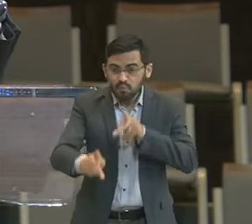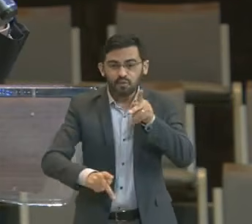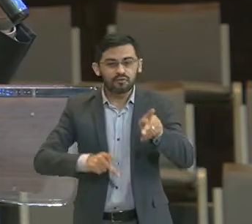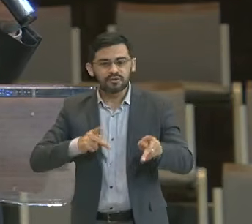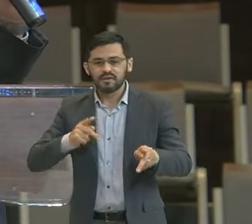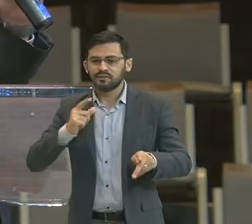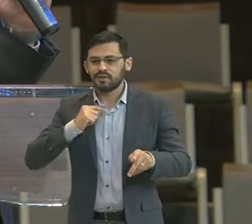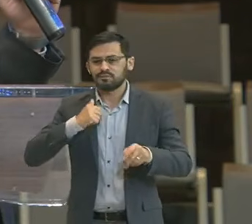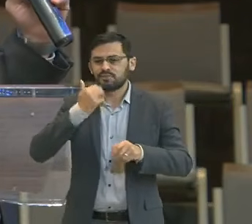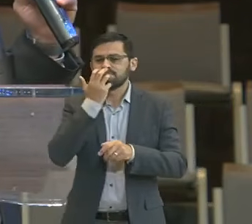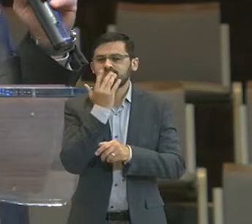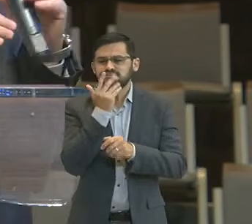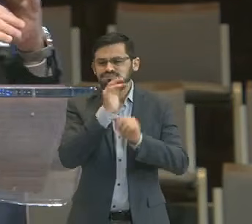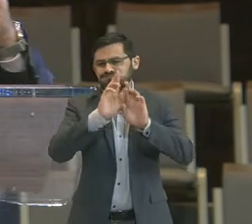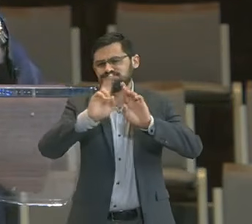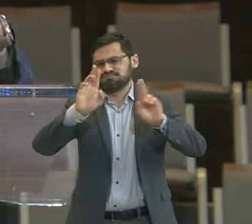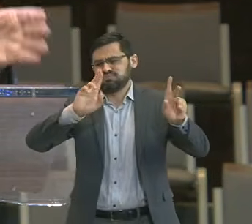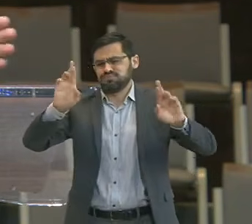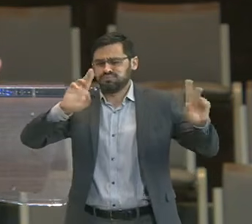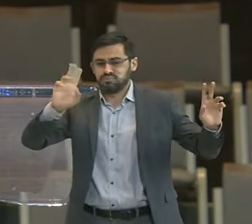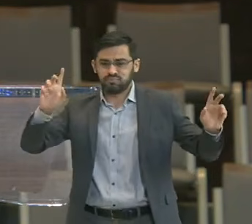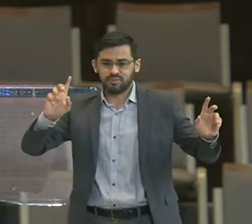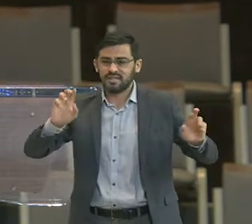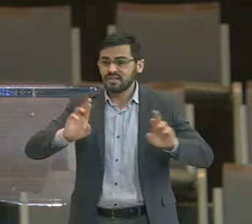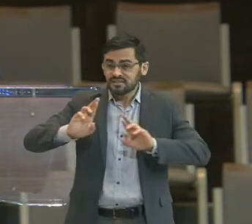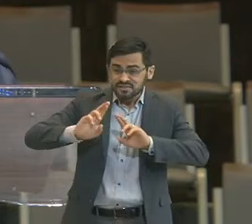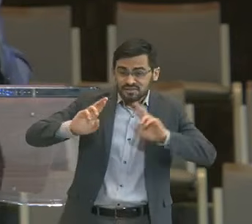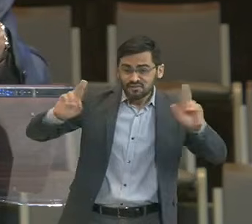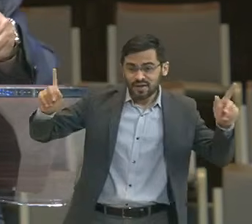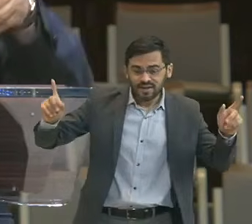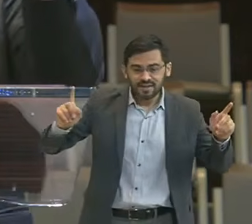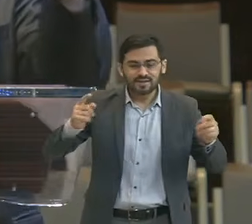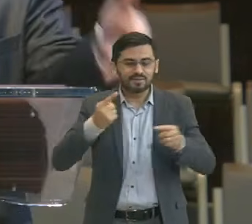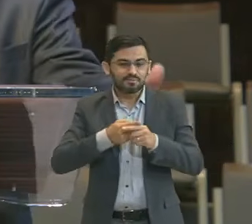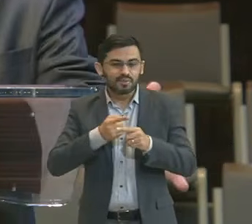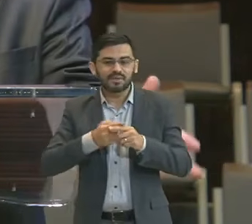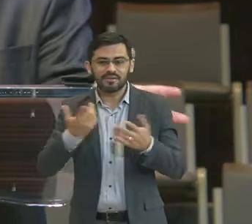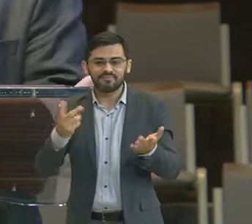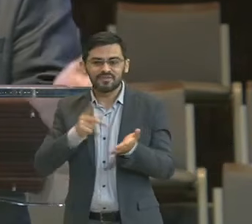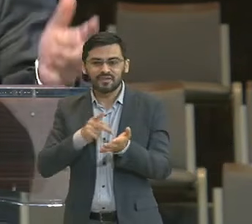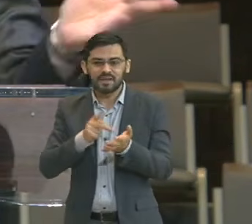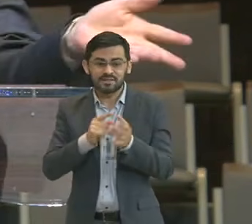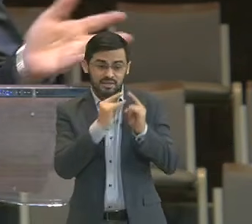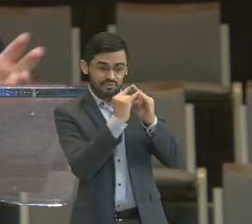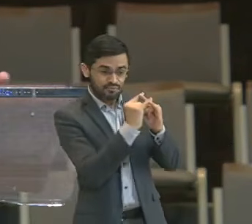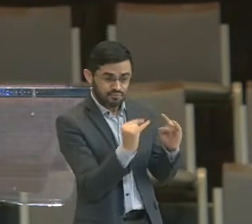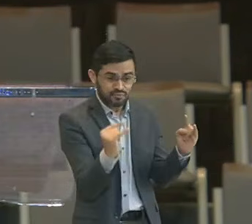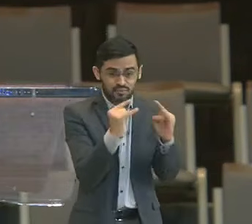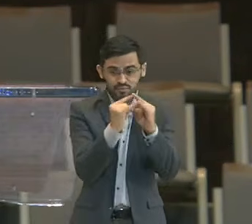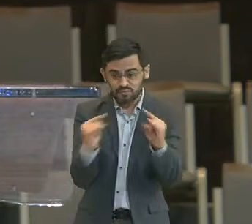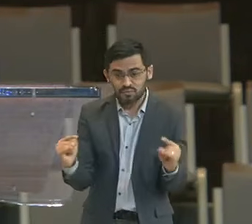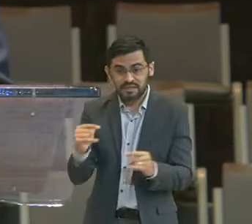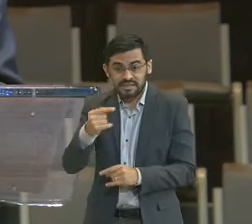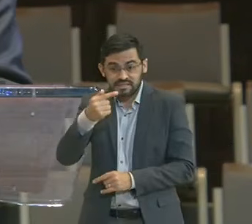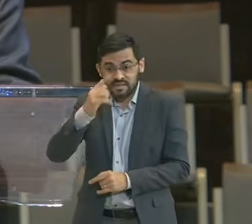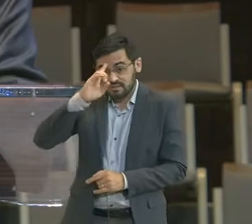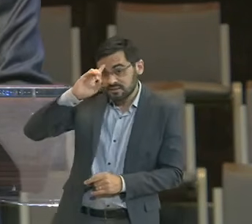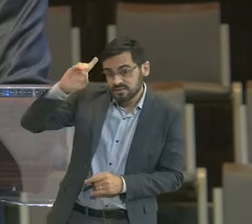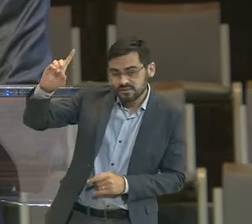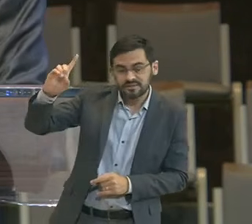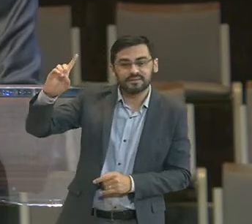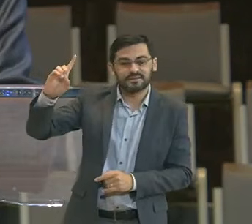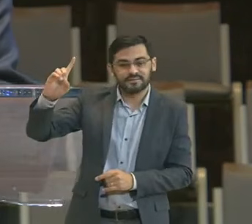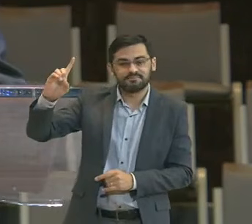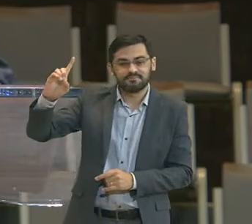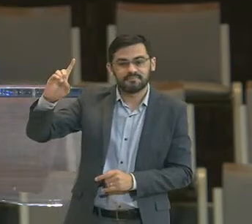um colorido diferente, de ser inusitado, porque estavam lá nas barracas durante 7 dias,